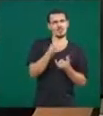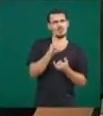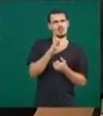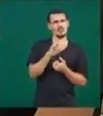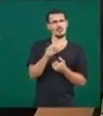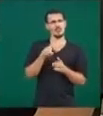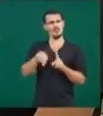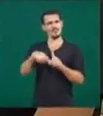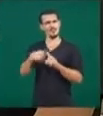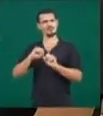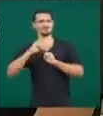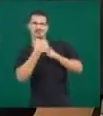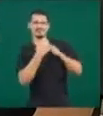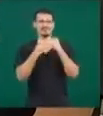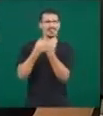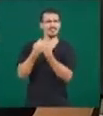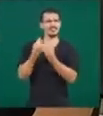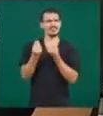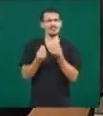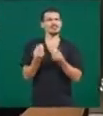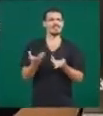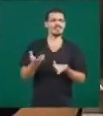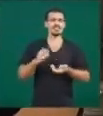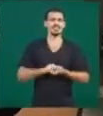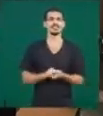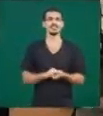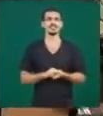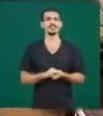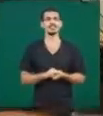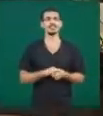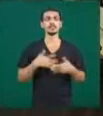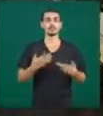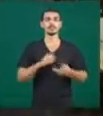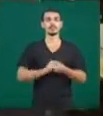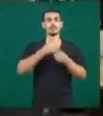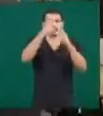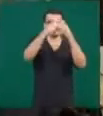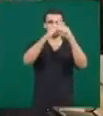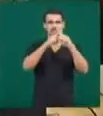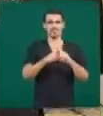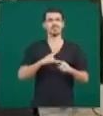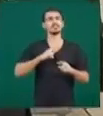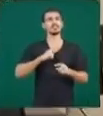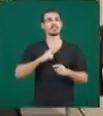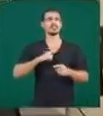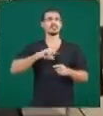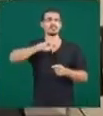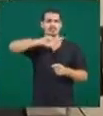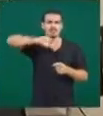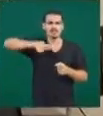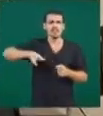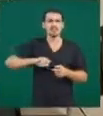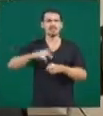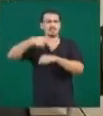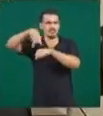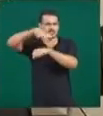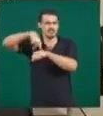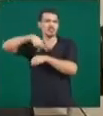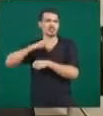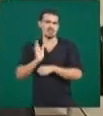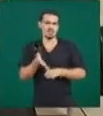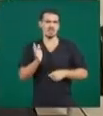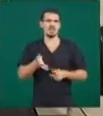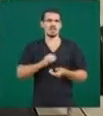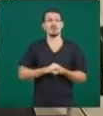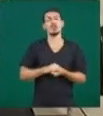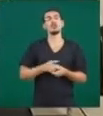pra gente essa ideia de se inspirar no sumô. Essa competição ela já existe, né, em várias outras até países, e que